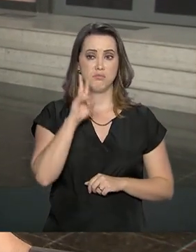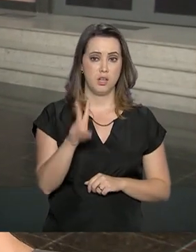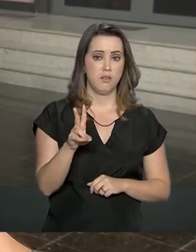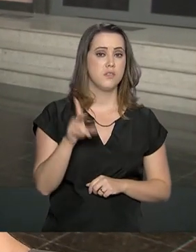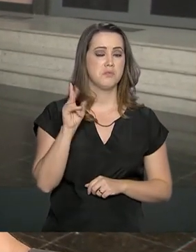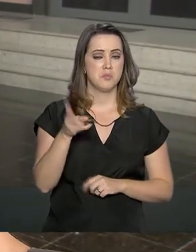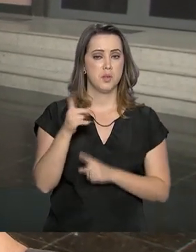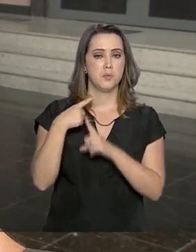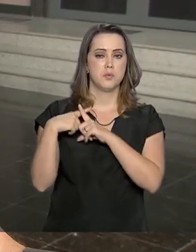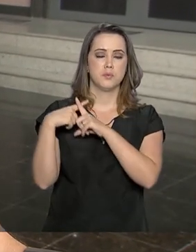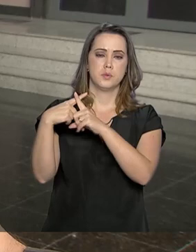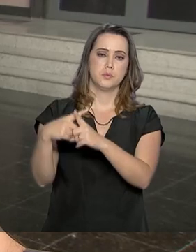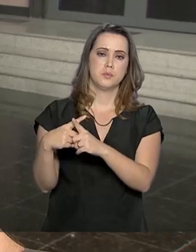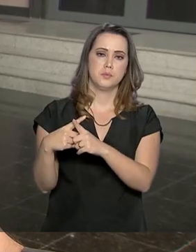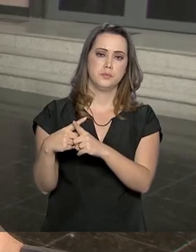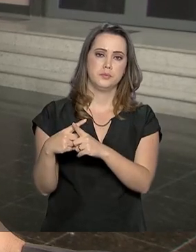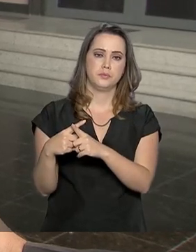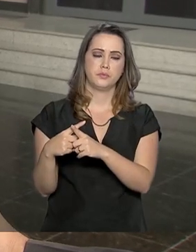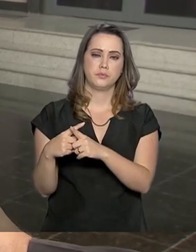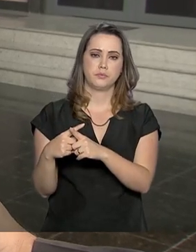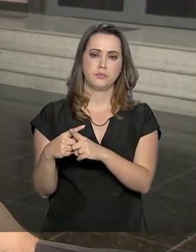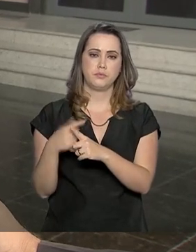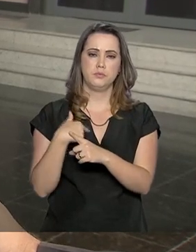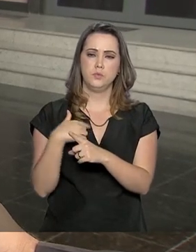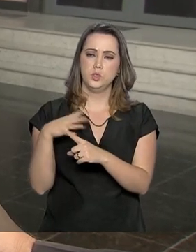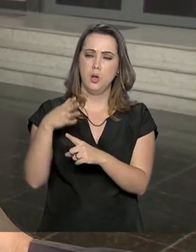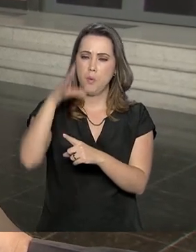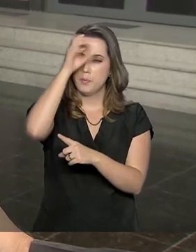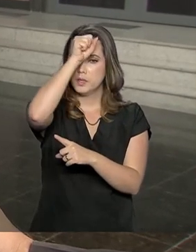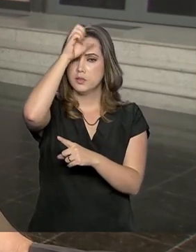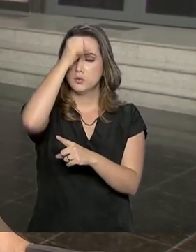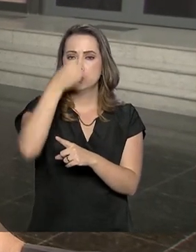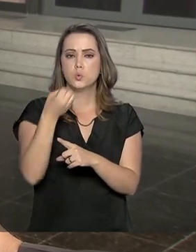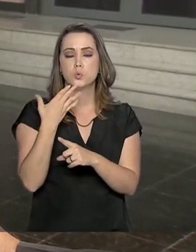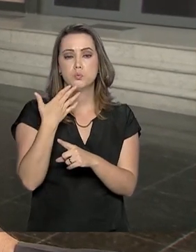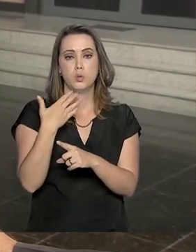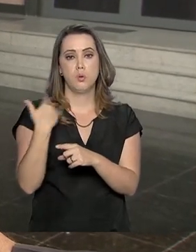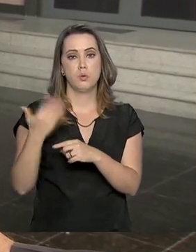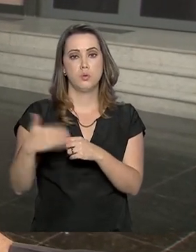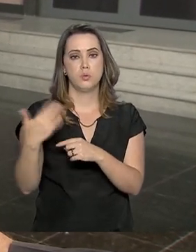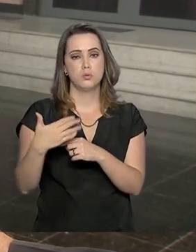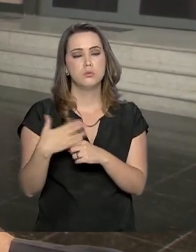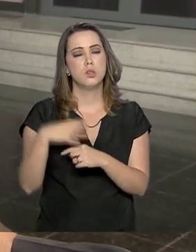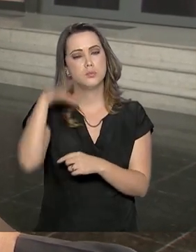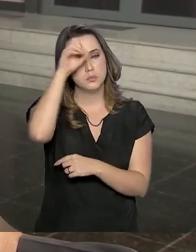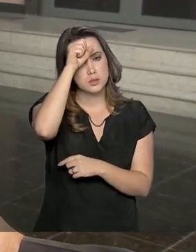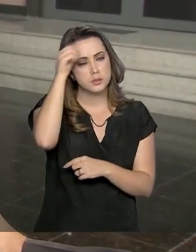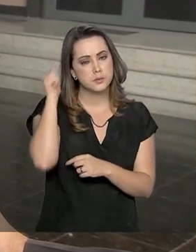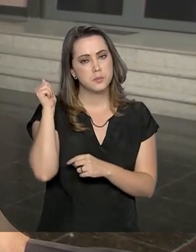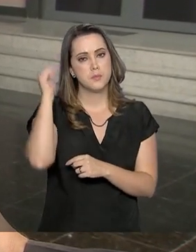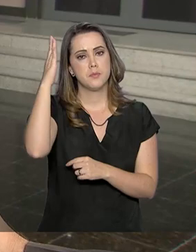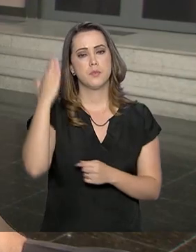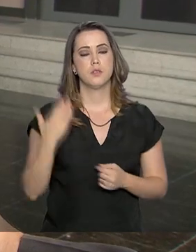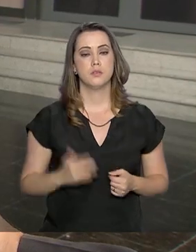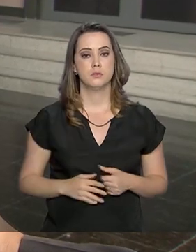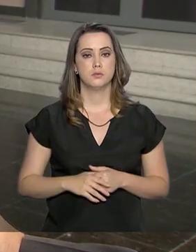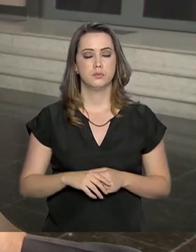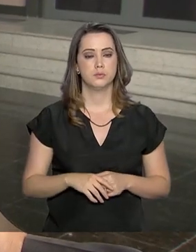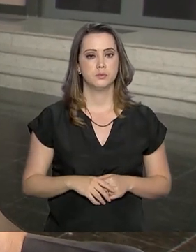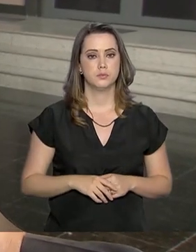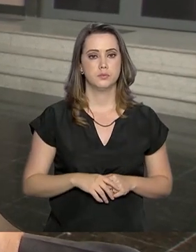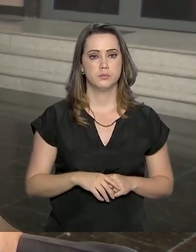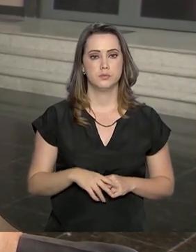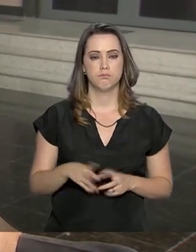forma positiva. Peguei o que eu absorvi de bom, procurei amadurecer, né?